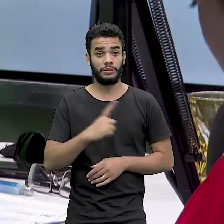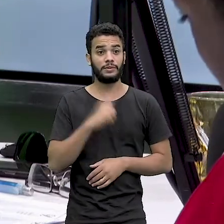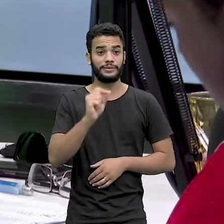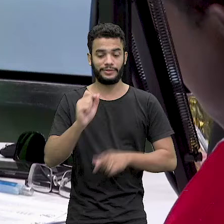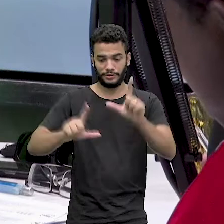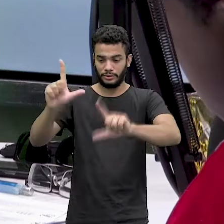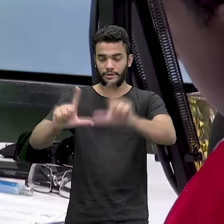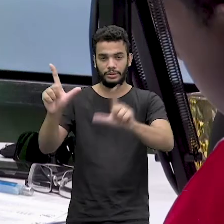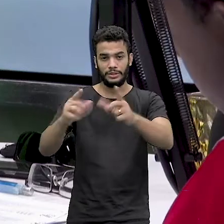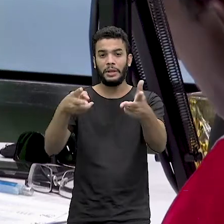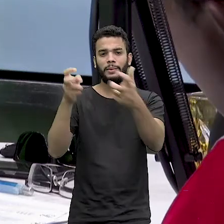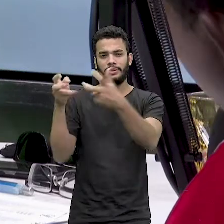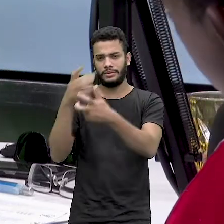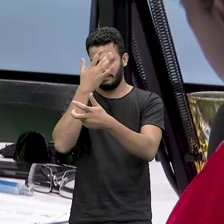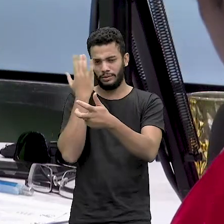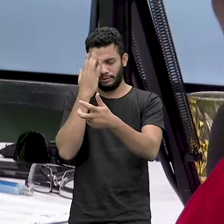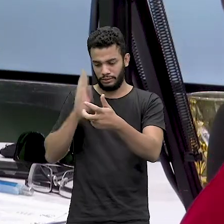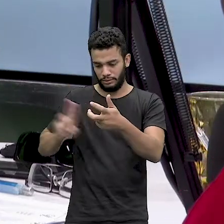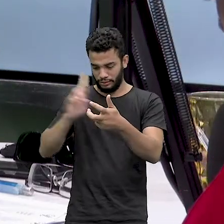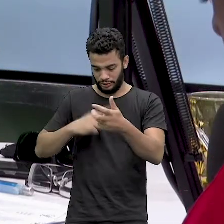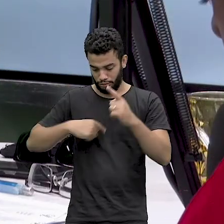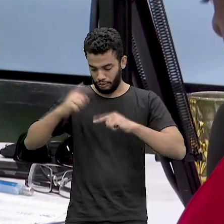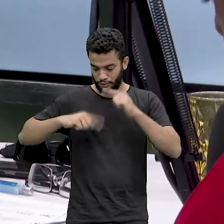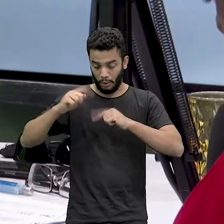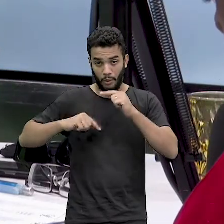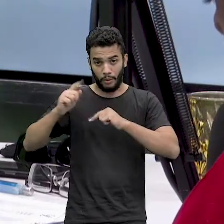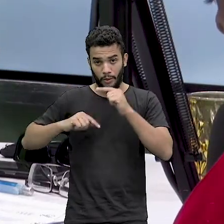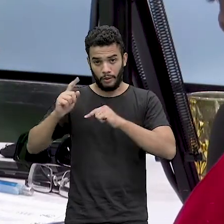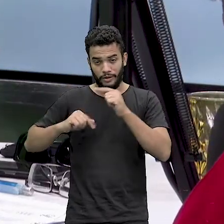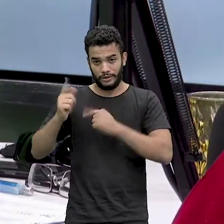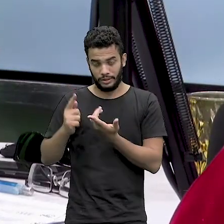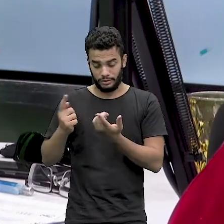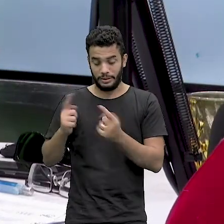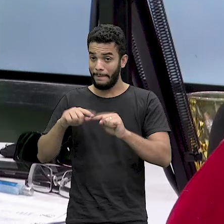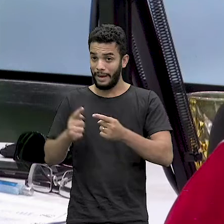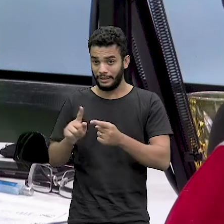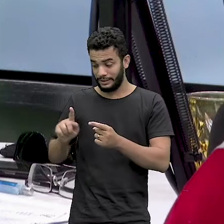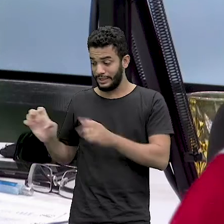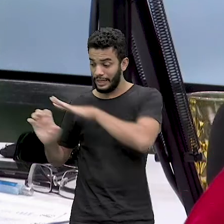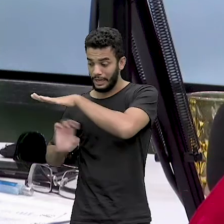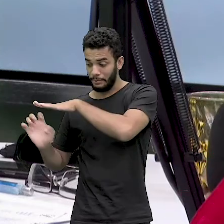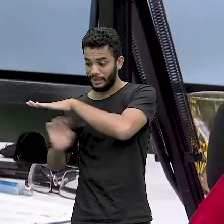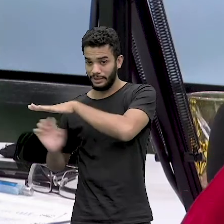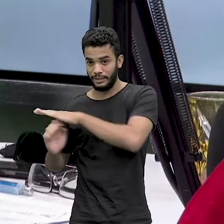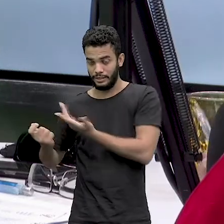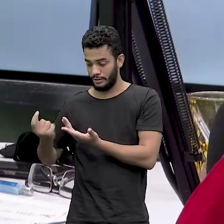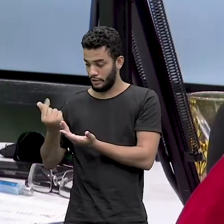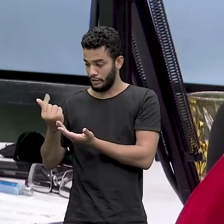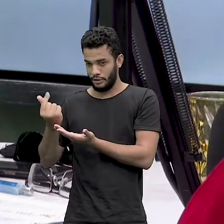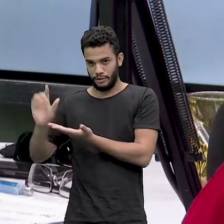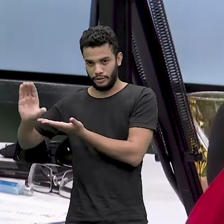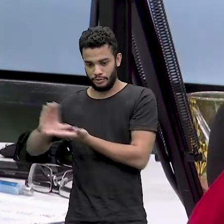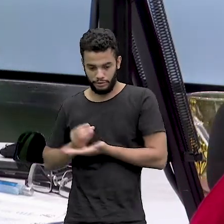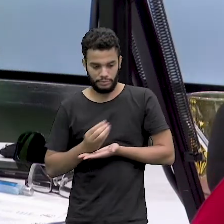então, para que eu vou fazer de graça? Né? Tem essa questão. Então, estão surgindo movimentos assim, né? Movimentos de afastar.